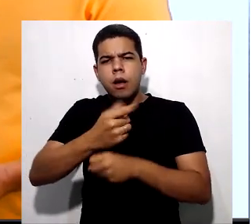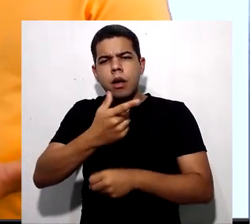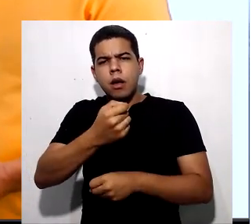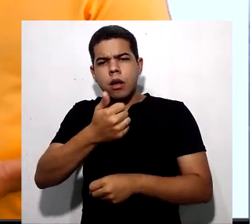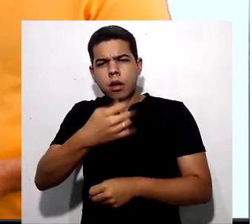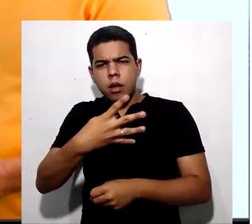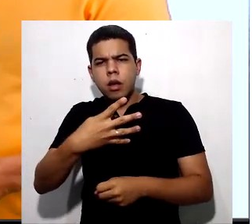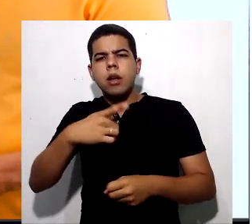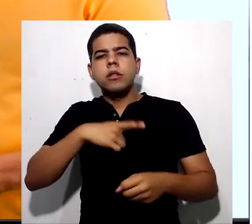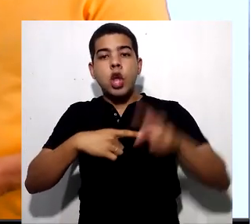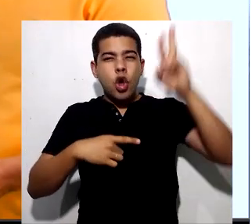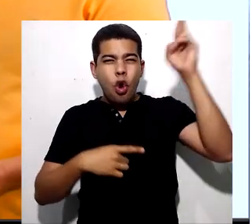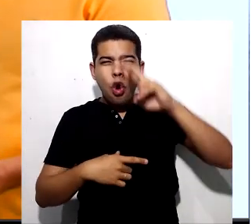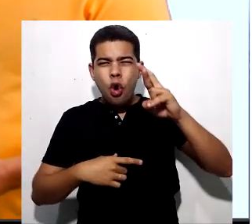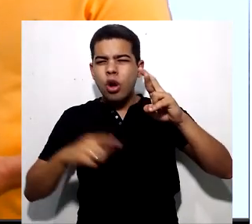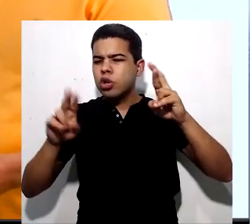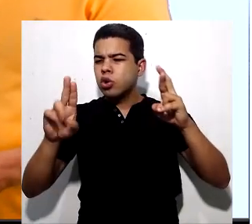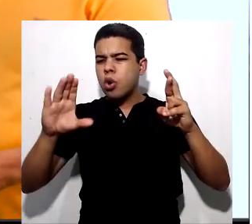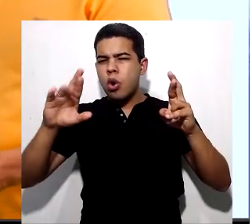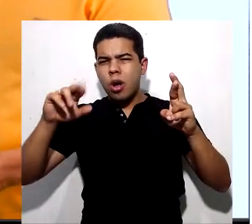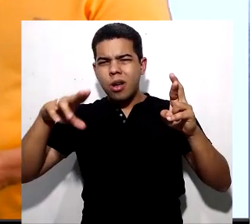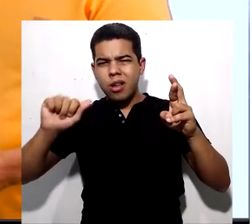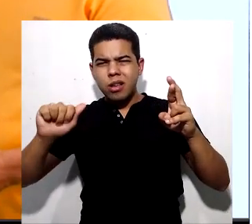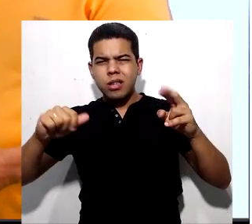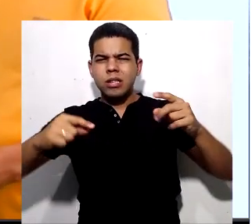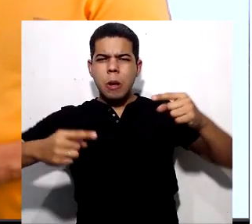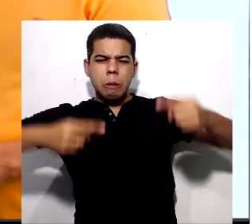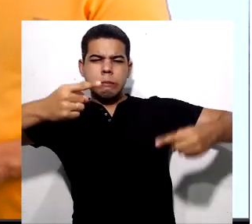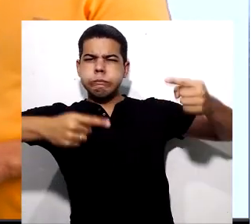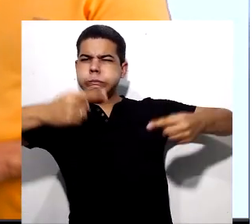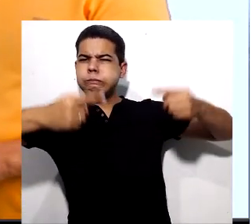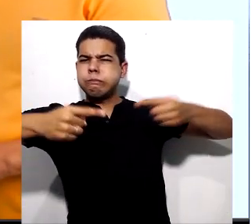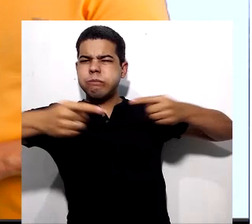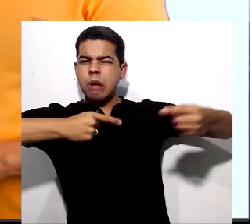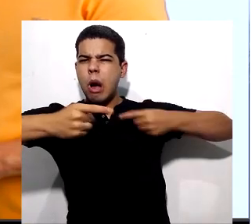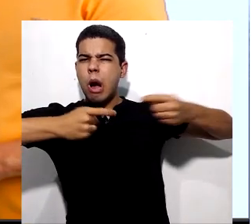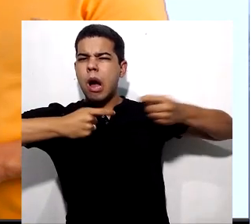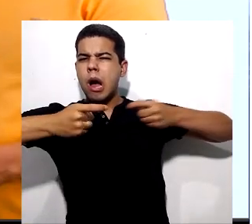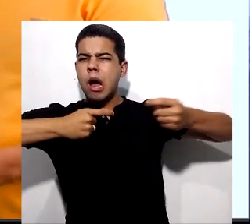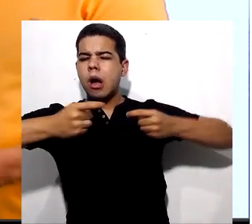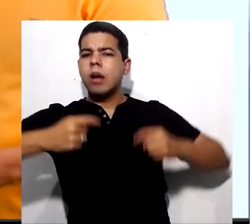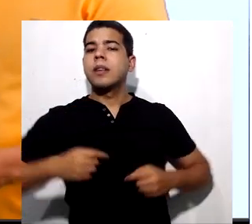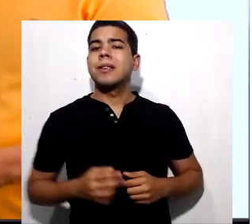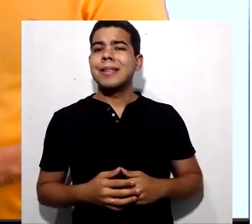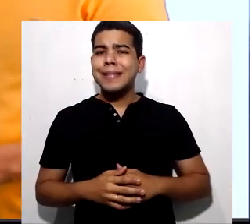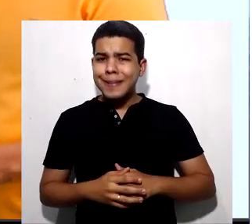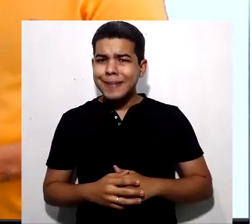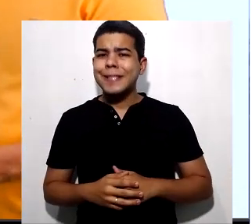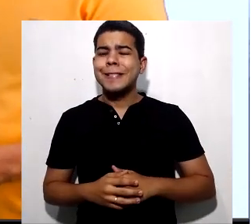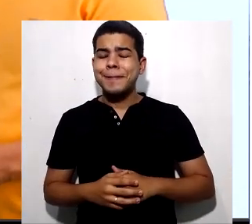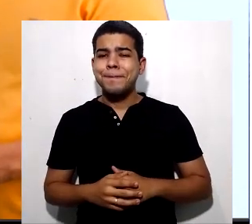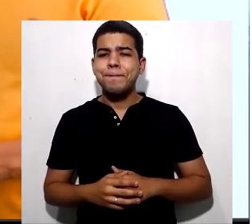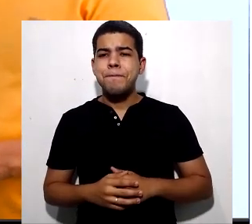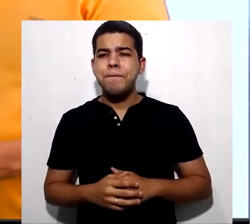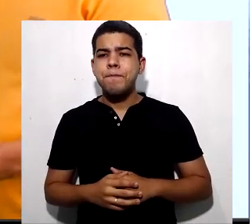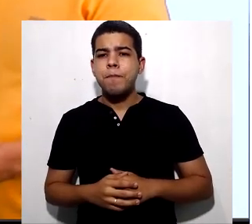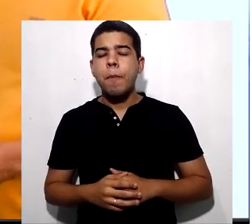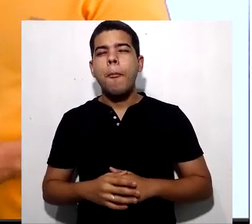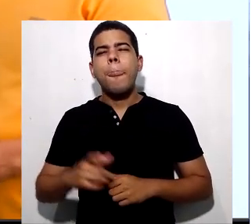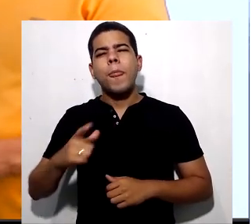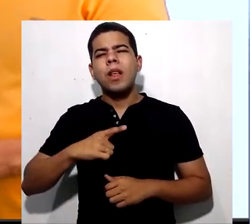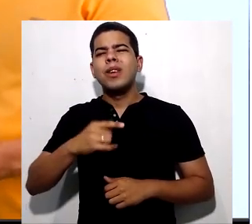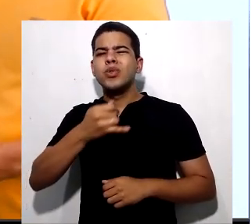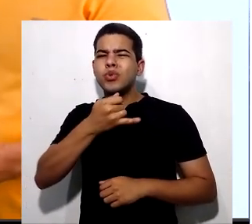em que a Rússia anexou uma parte da Ucrânia, a Crimeia. Então nós encontramos aqui, justamente, repito,